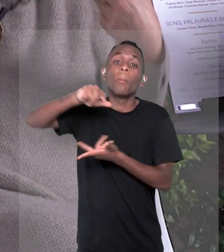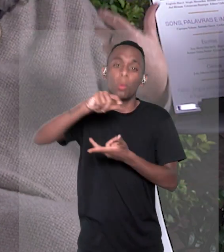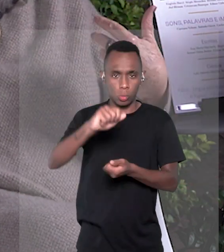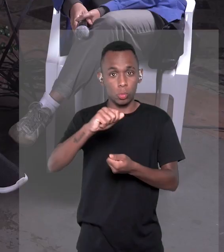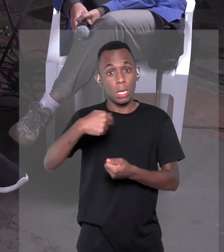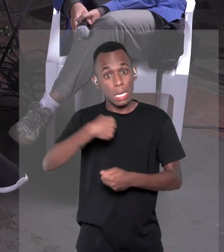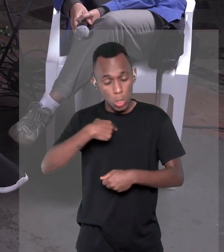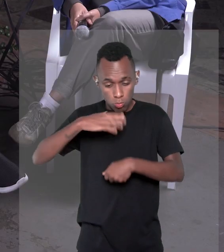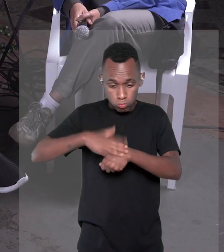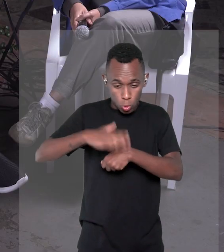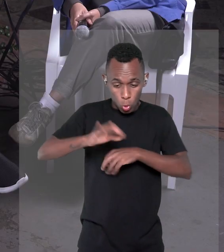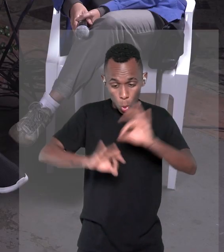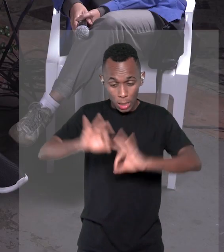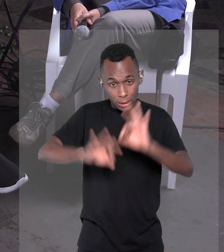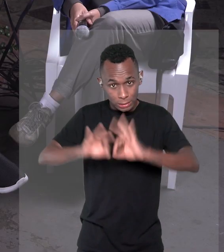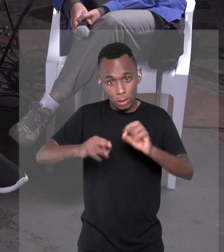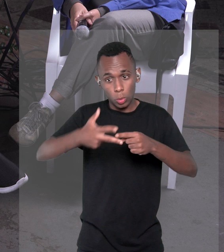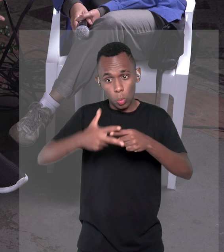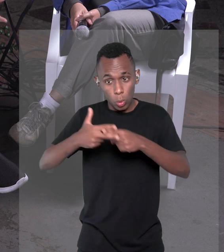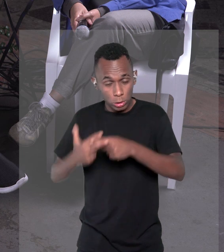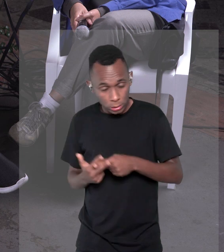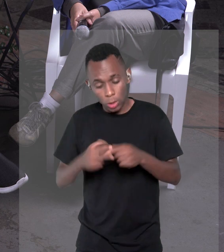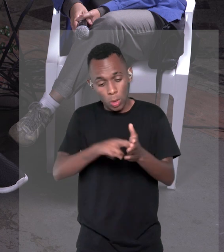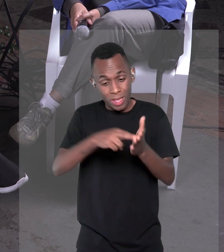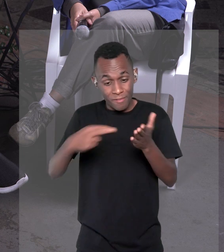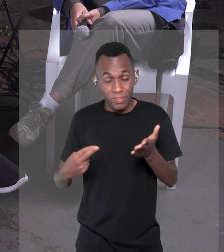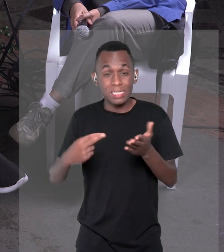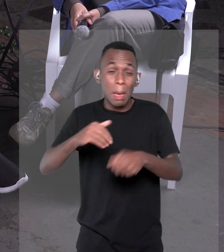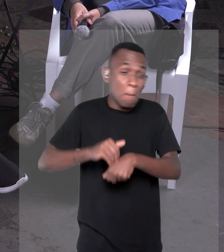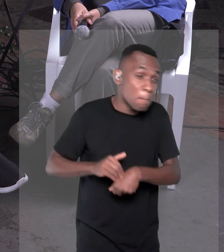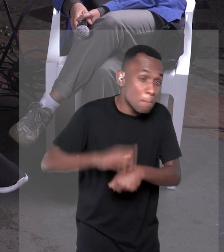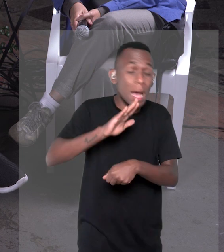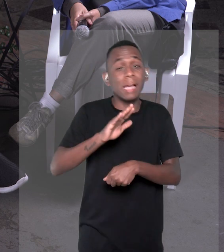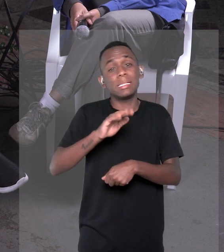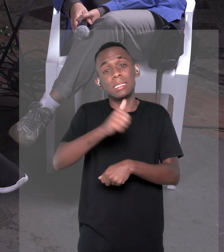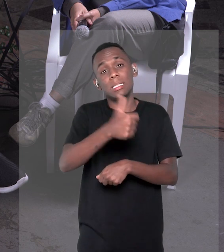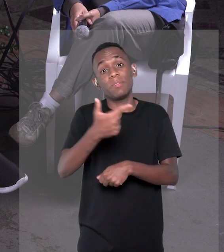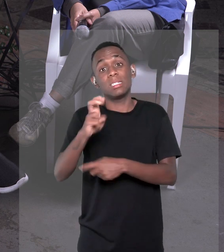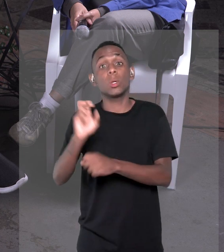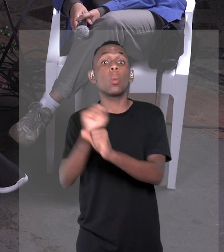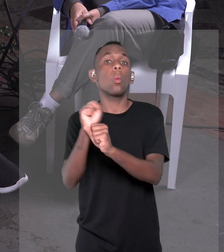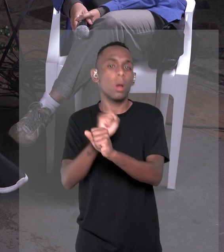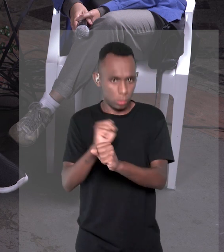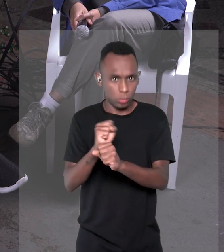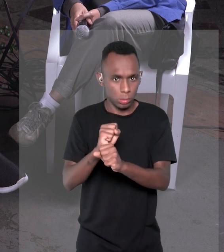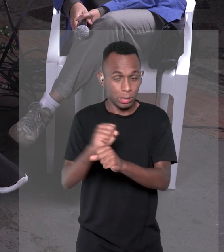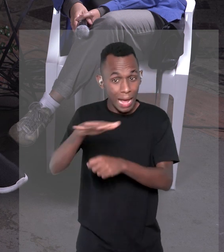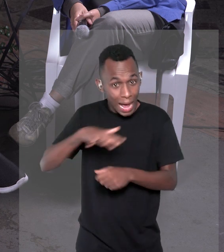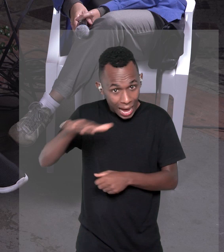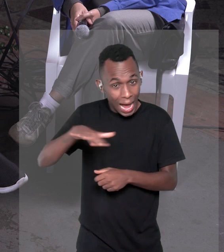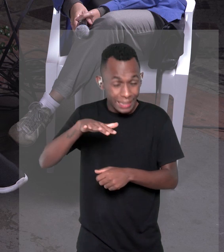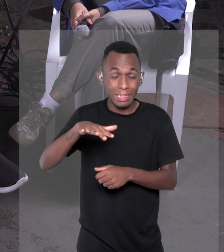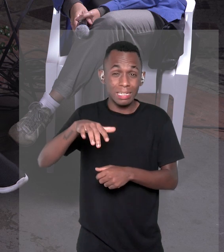tem mais. 125 anos tem a academia, né? Ela tem mais que isso. Ela foi fundada,